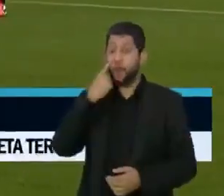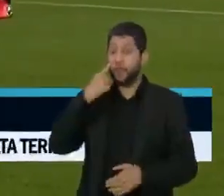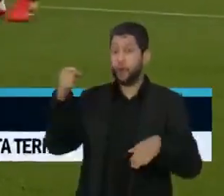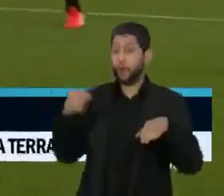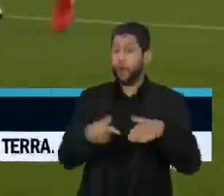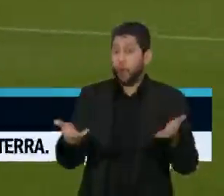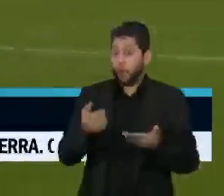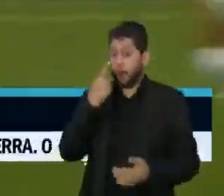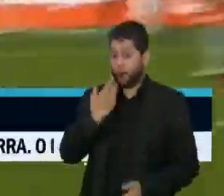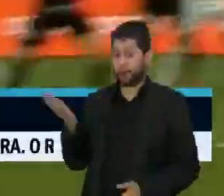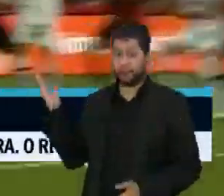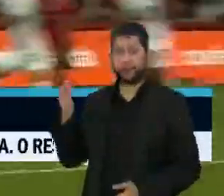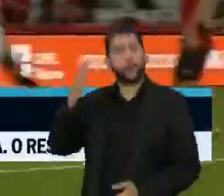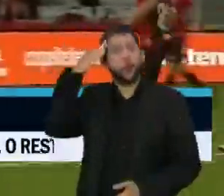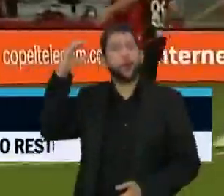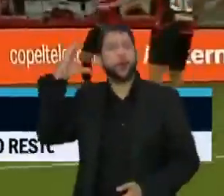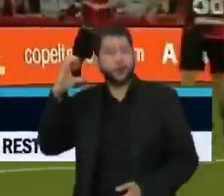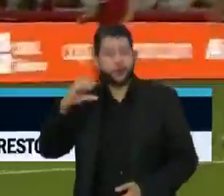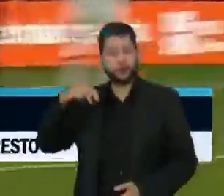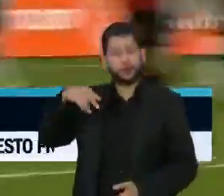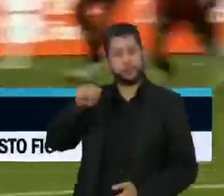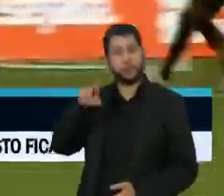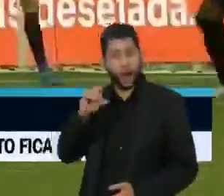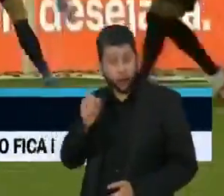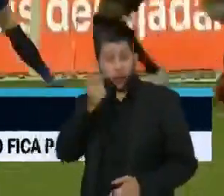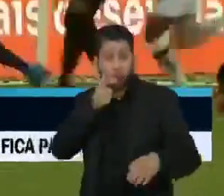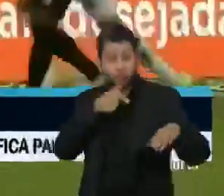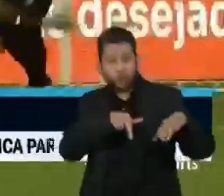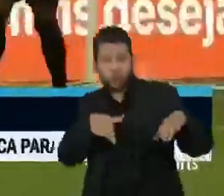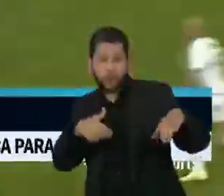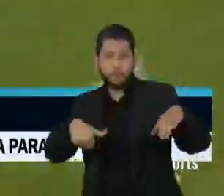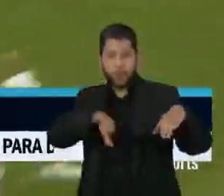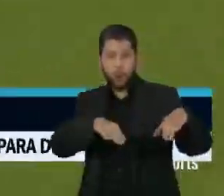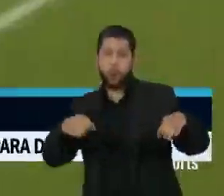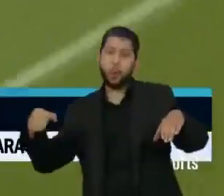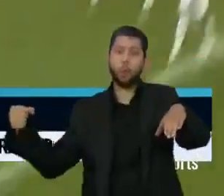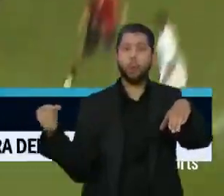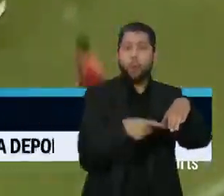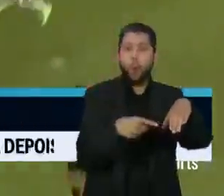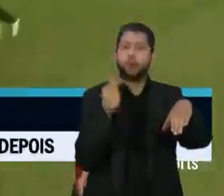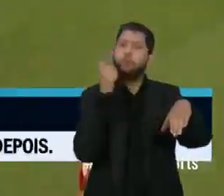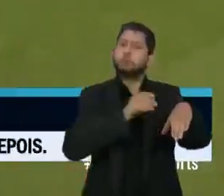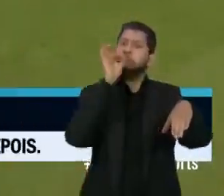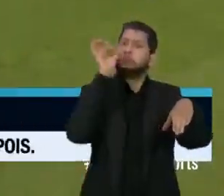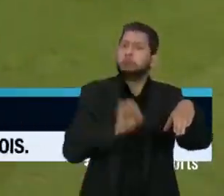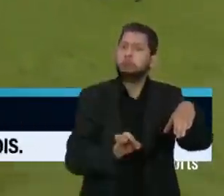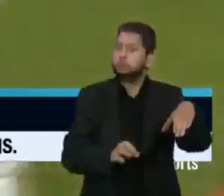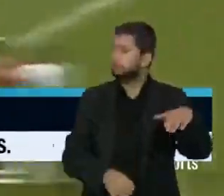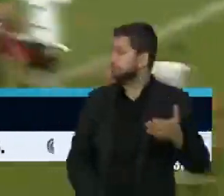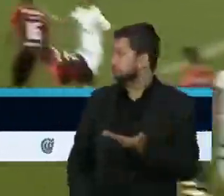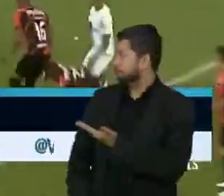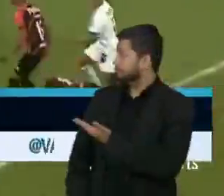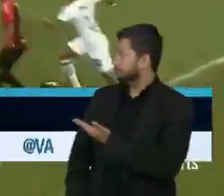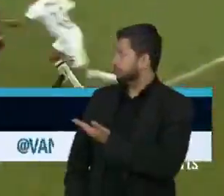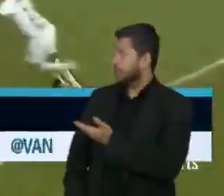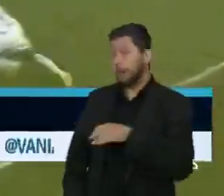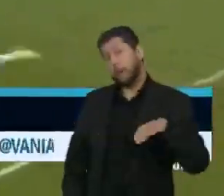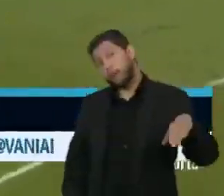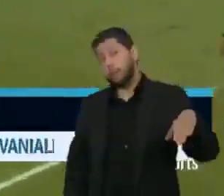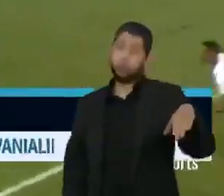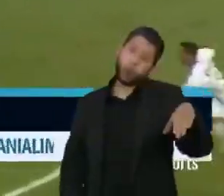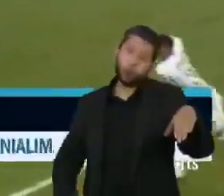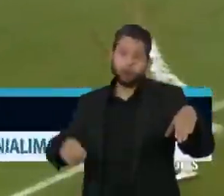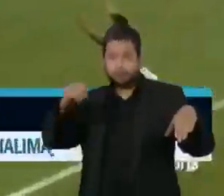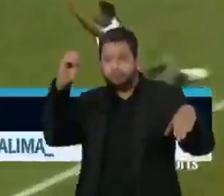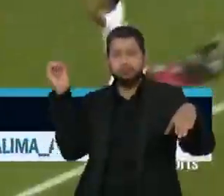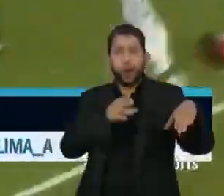Em Curitiba, Marcos Guilherme fez o cruzamento e o lateral Madson apareceu como um verdadeiro centroavante para marcar de cabeça o gol da